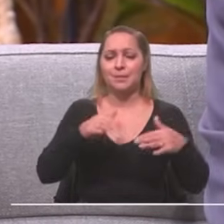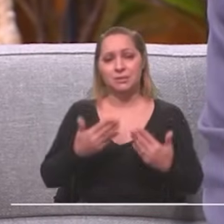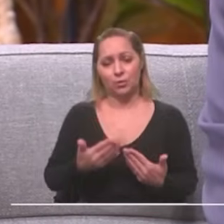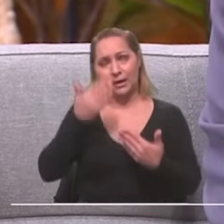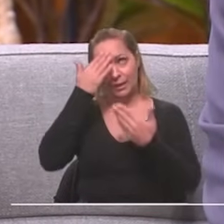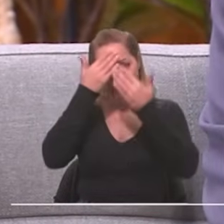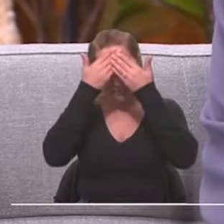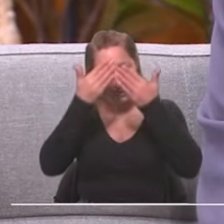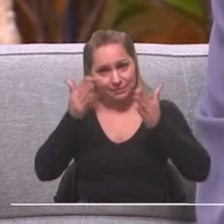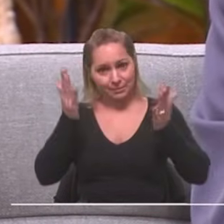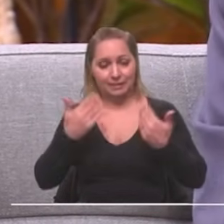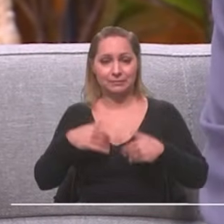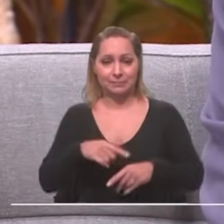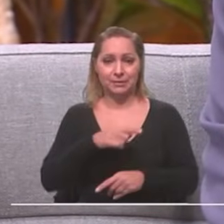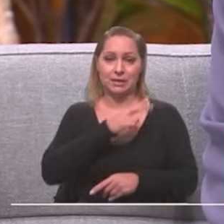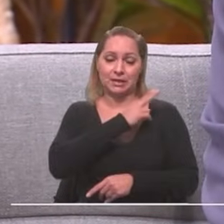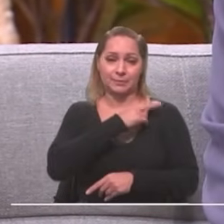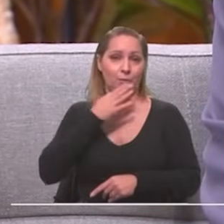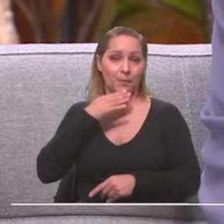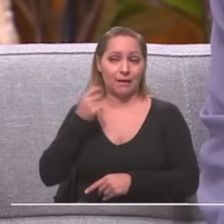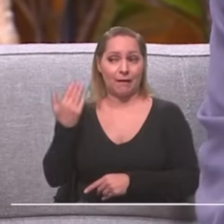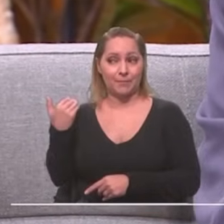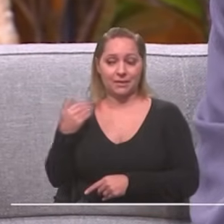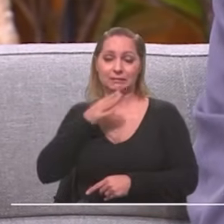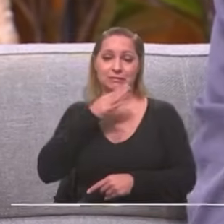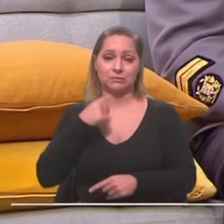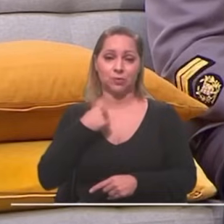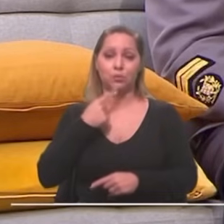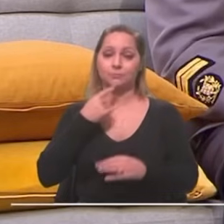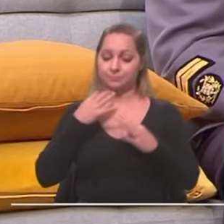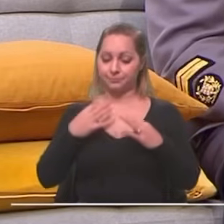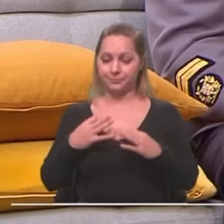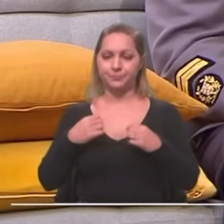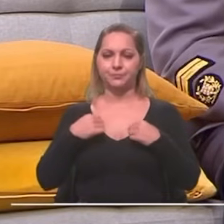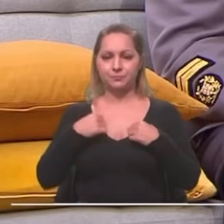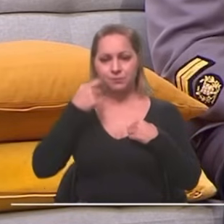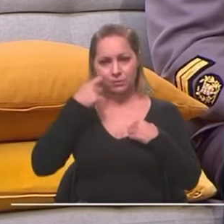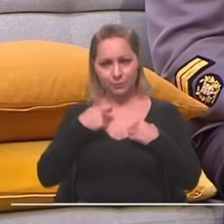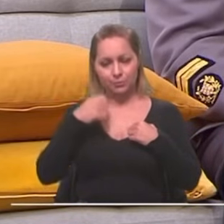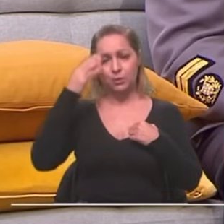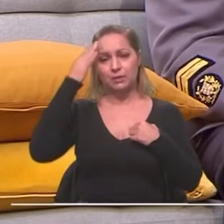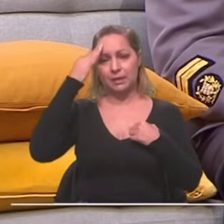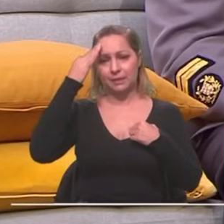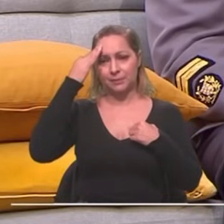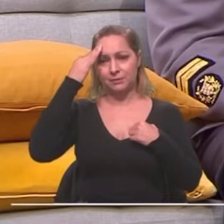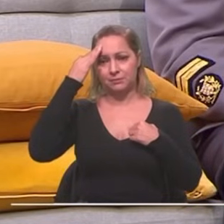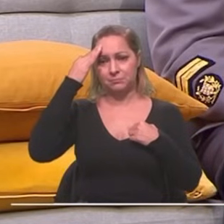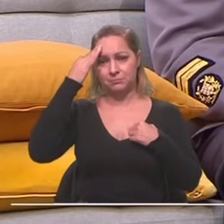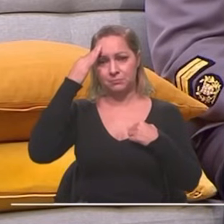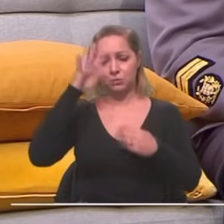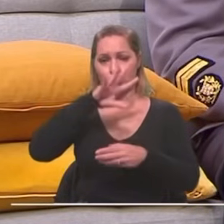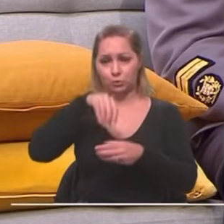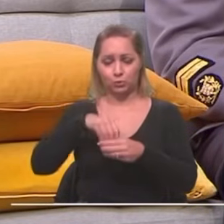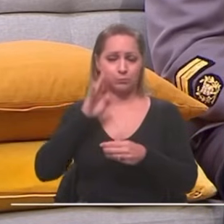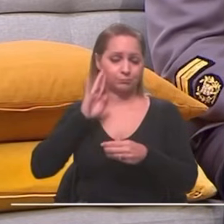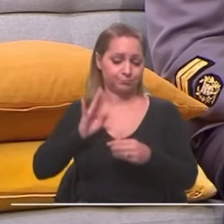aberta. Mas, como disse o Capitão Branco há bocado, nós temos que provar que somos elementos válidos para estar no Exército. E